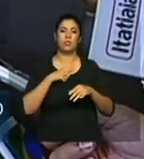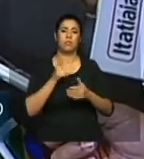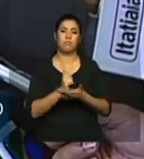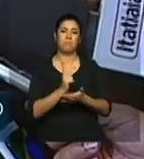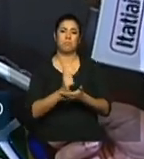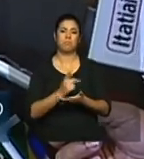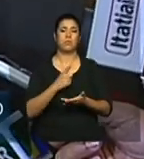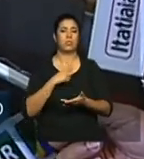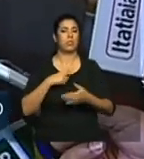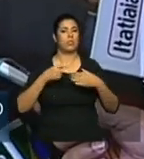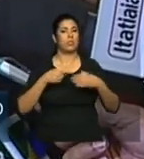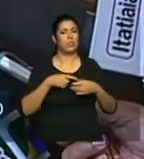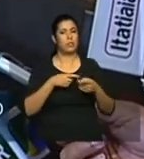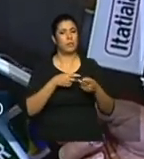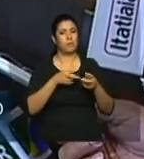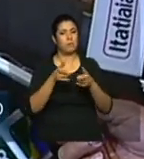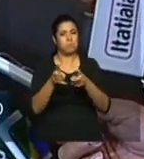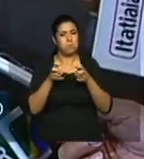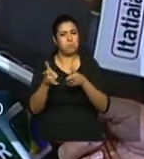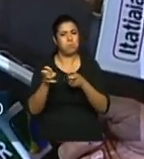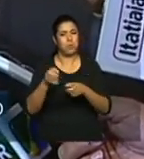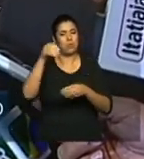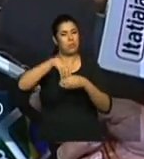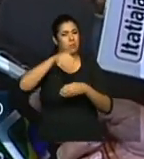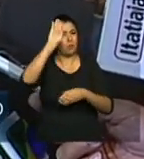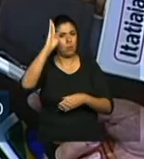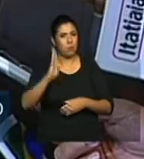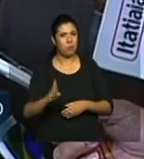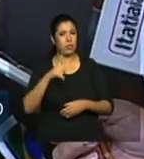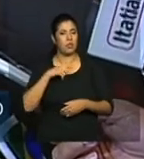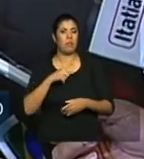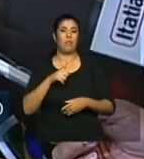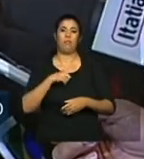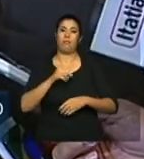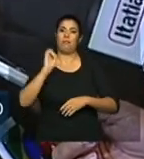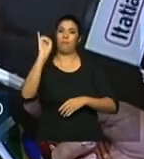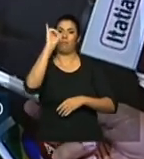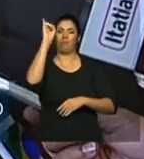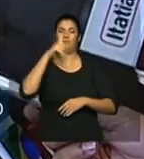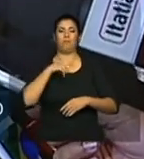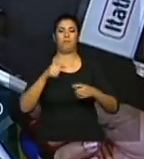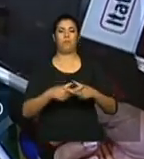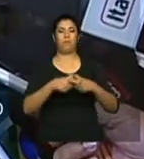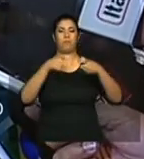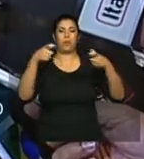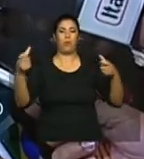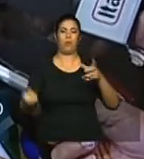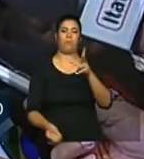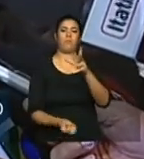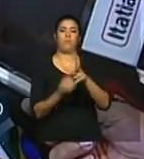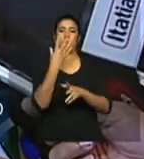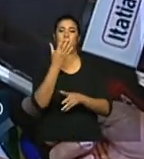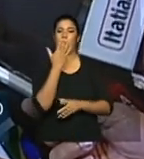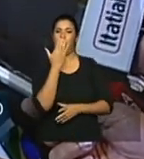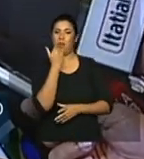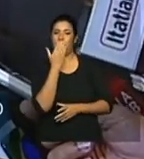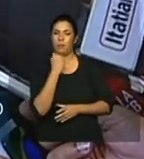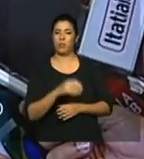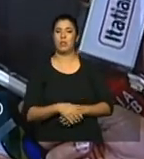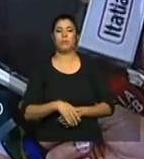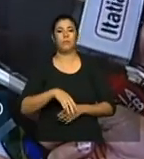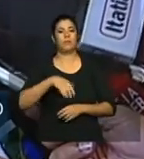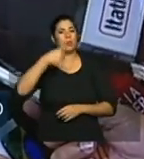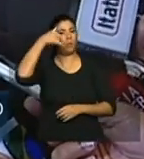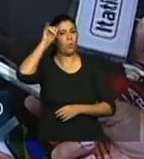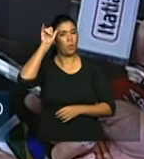sendo corretamente exploradas. Tanto que o Brasil hoje é um grande produtor de alimentos, de produtos